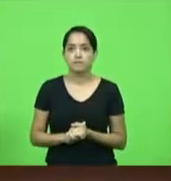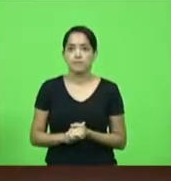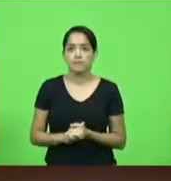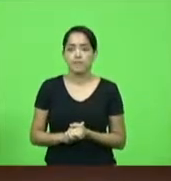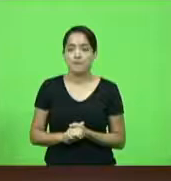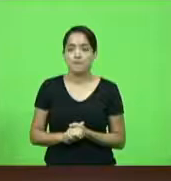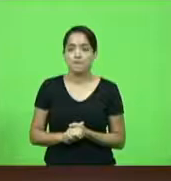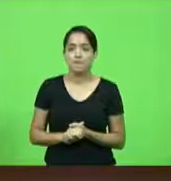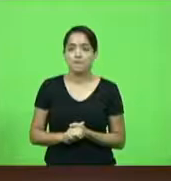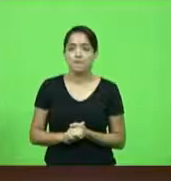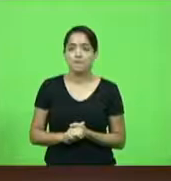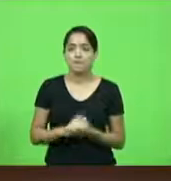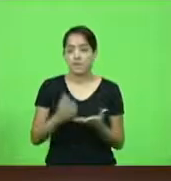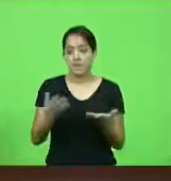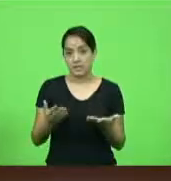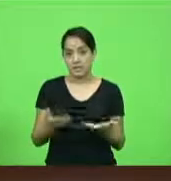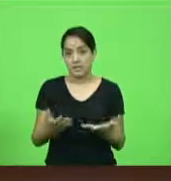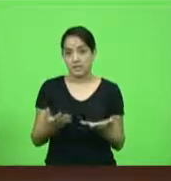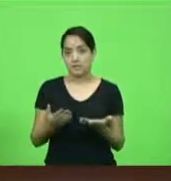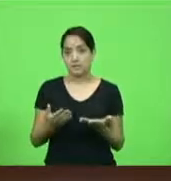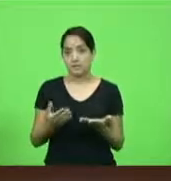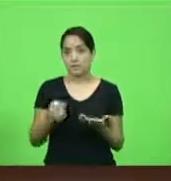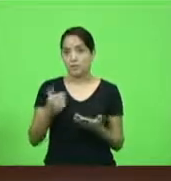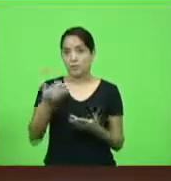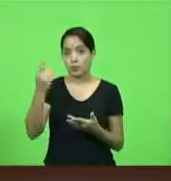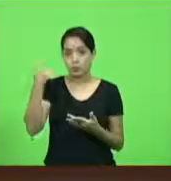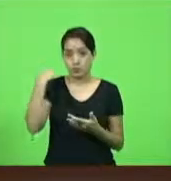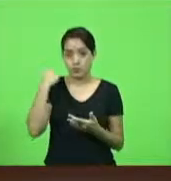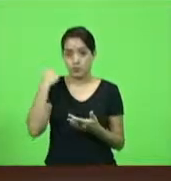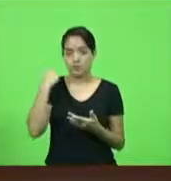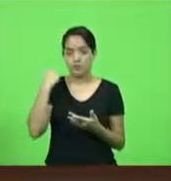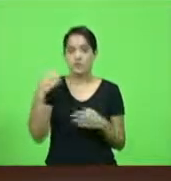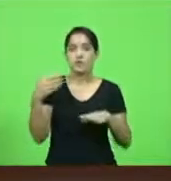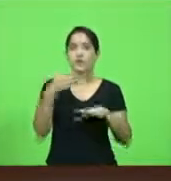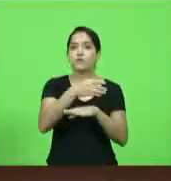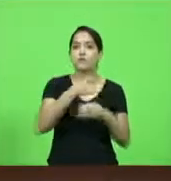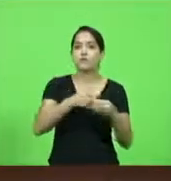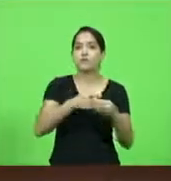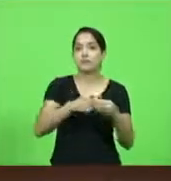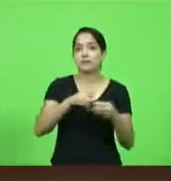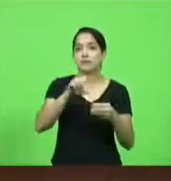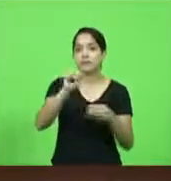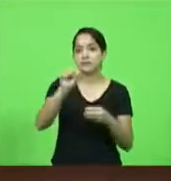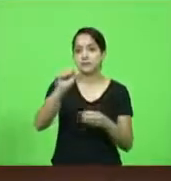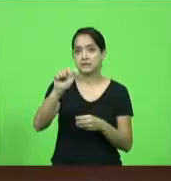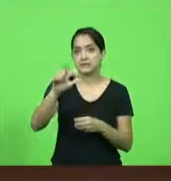Aí, esses dias eu estive em Salete,